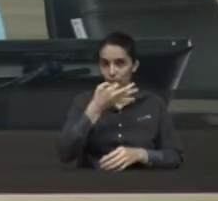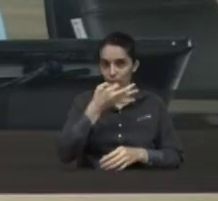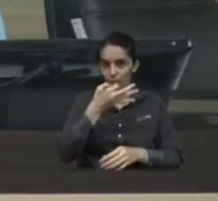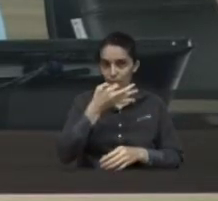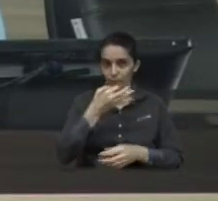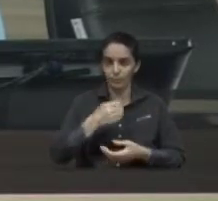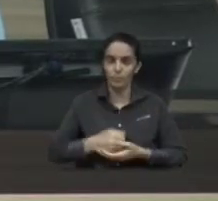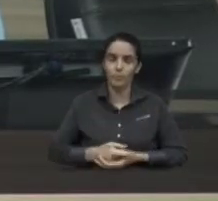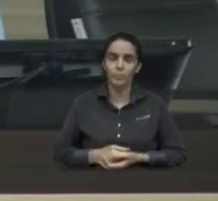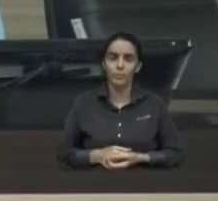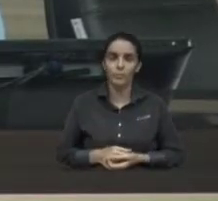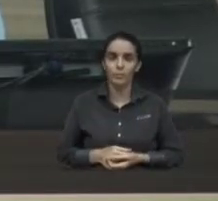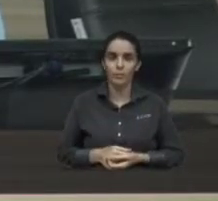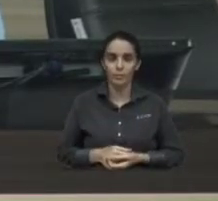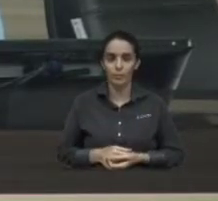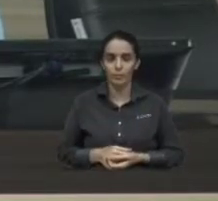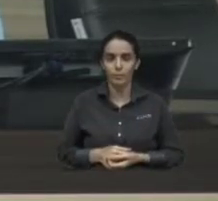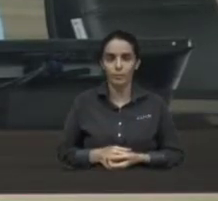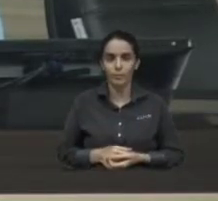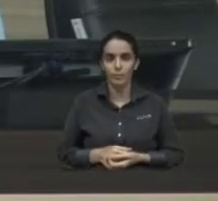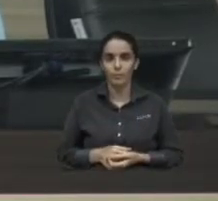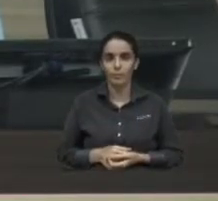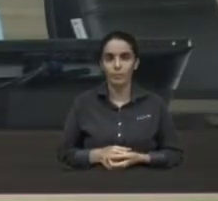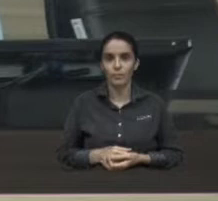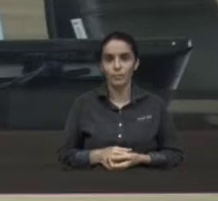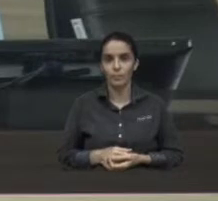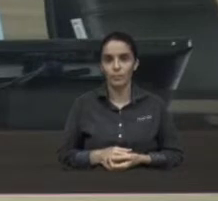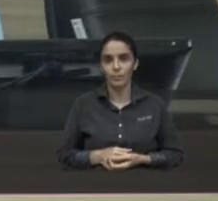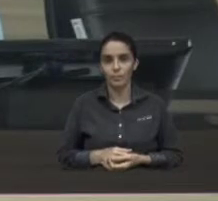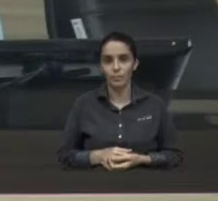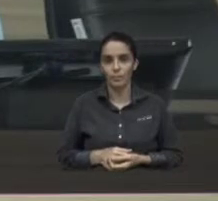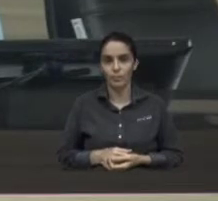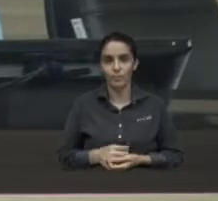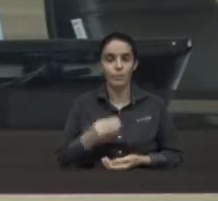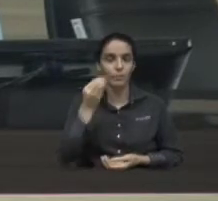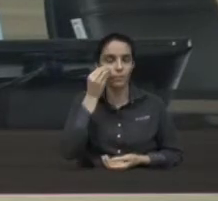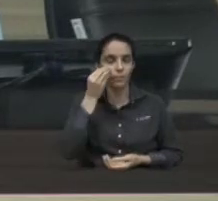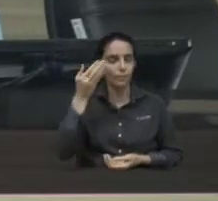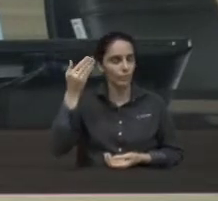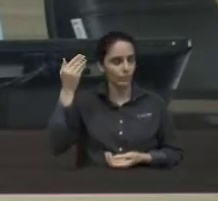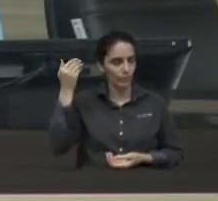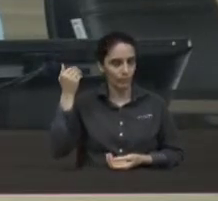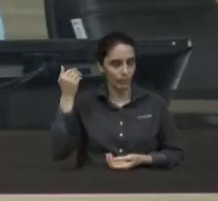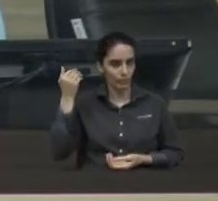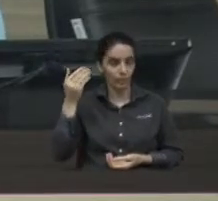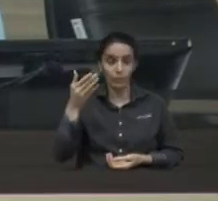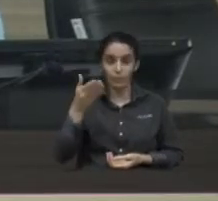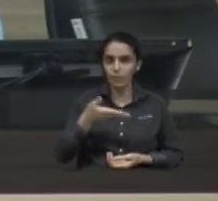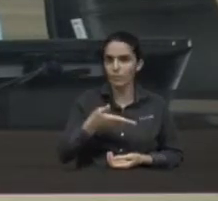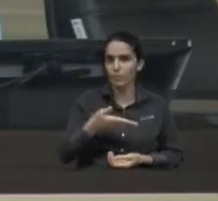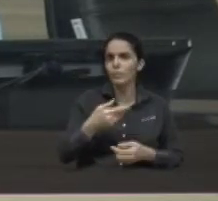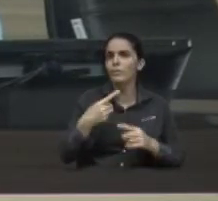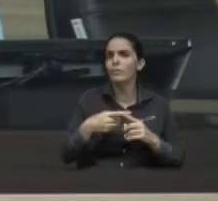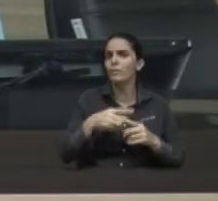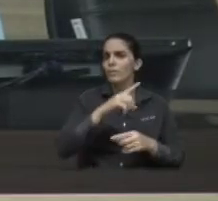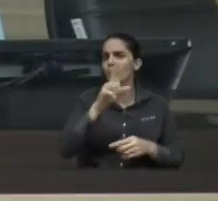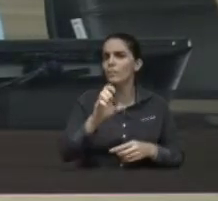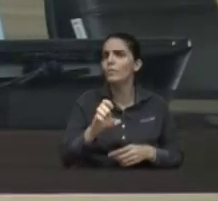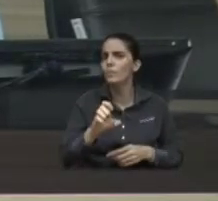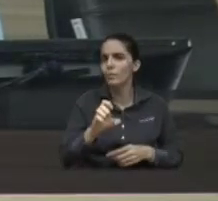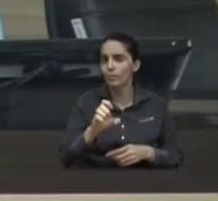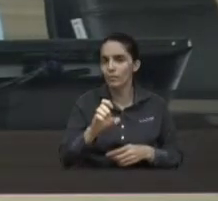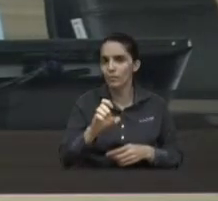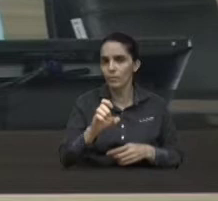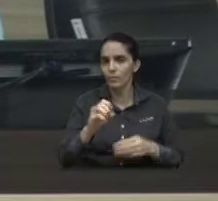Então, e não é naquela oportunidade, e inclusive hoje falam assim, por que o Zé da Mix não vai fazer